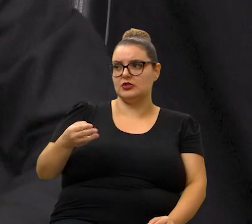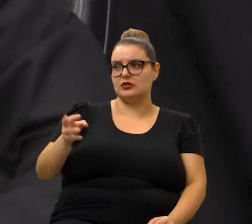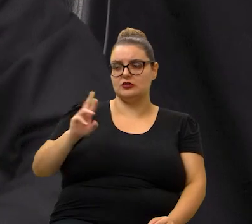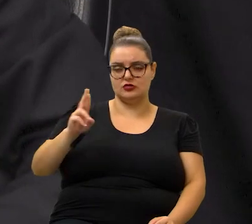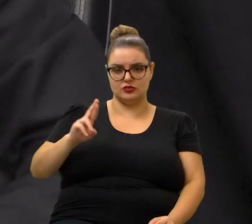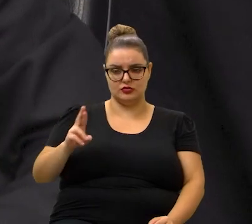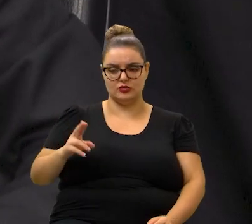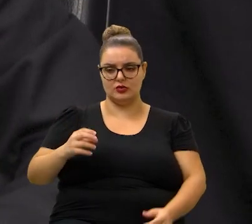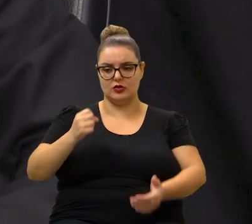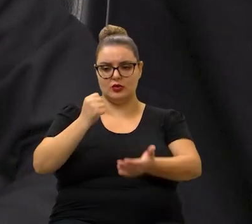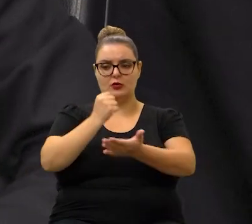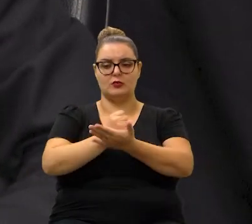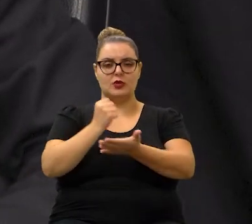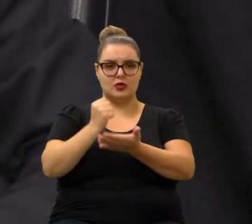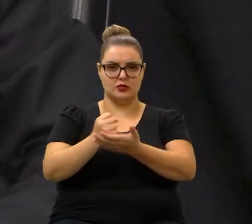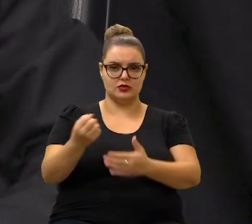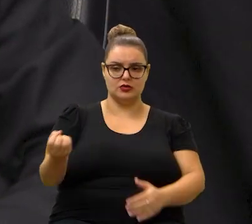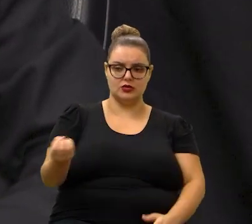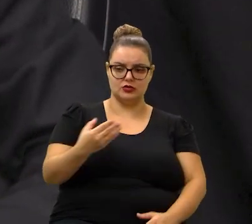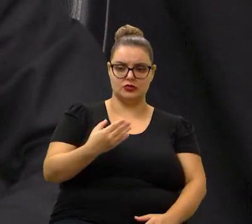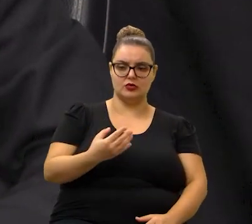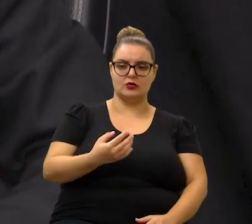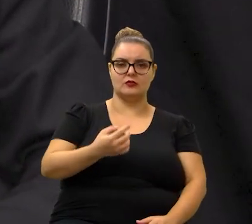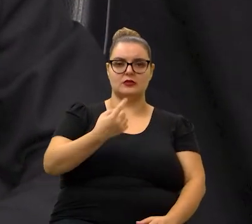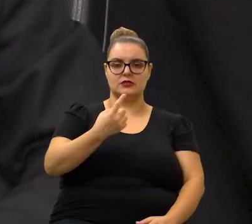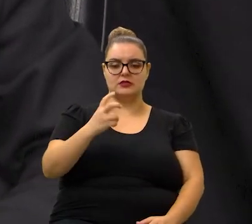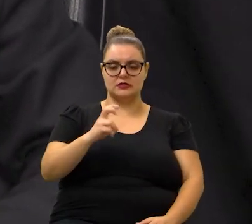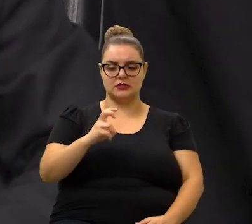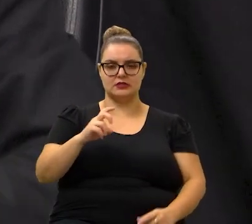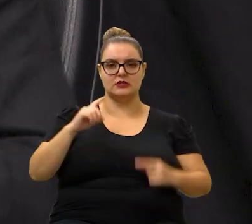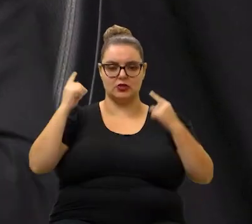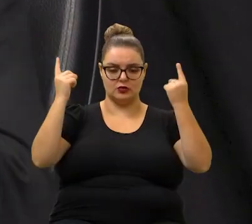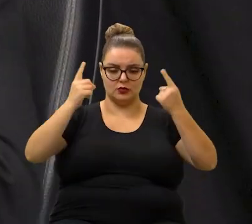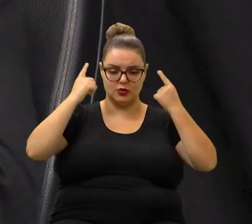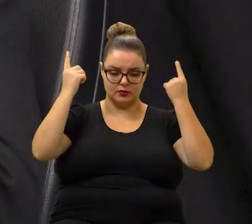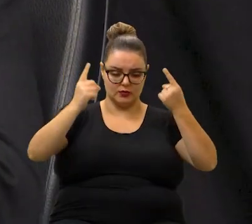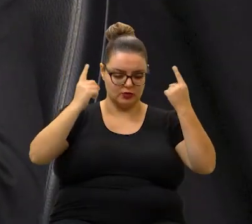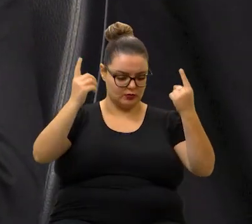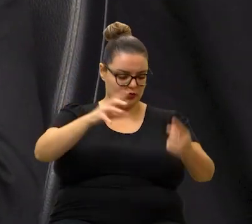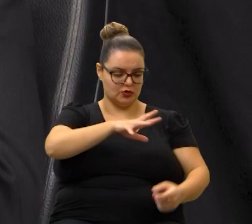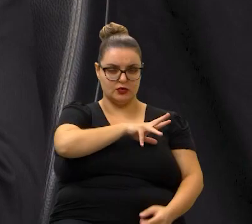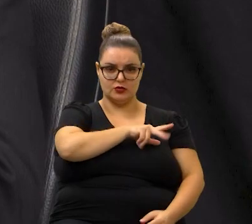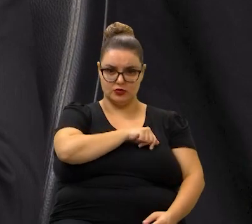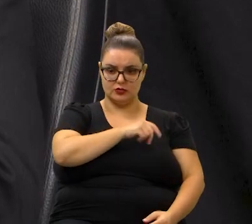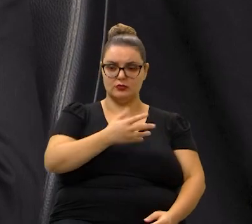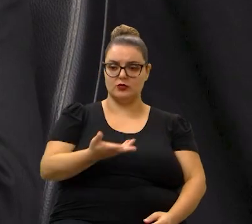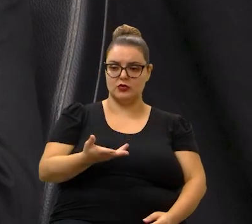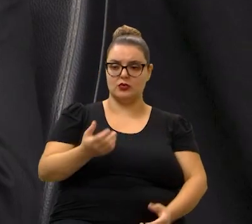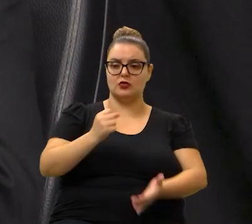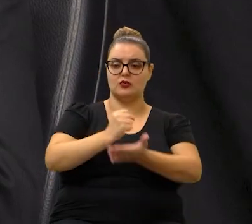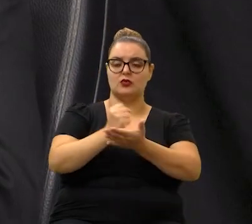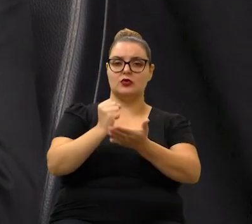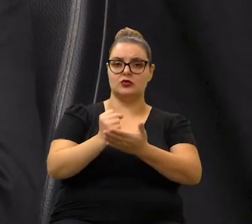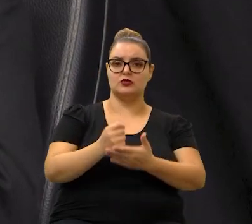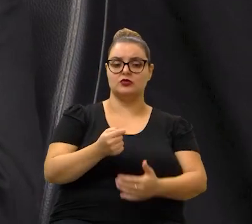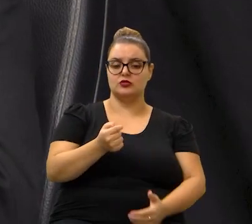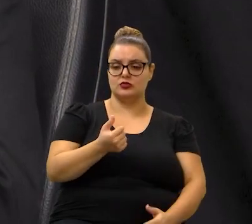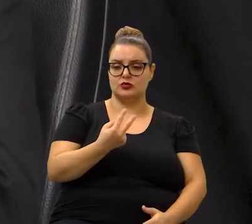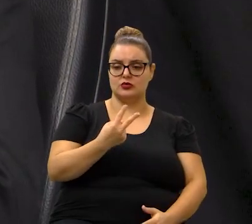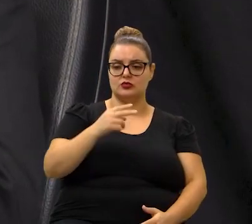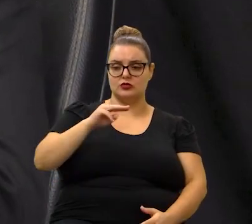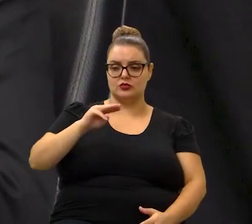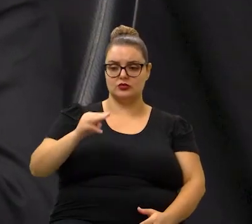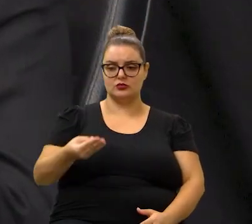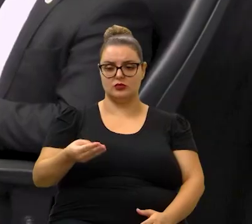paraa contratação das 15 novas ambulâncias do SAMU um contrato de aproximadamente R 2 milhões de reais o